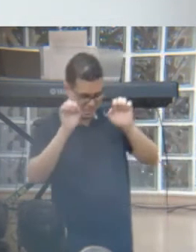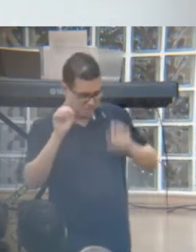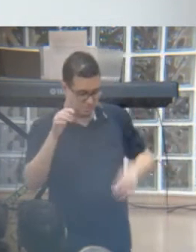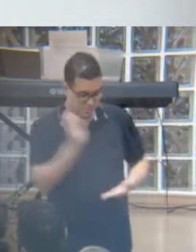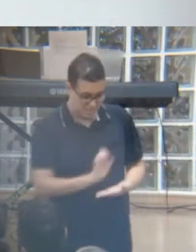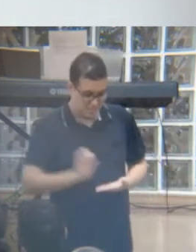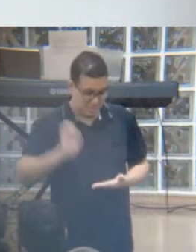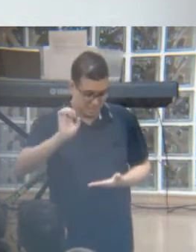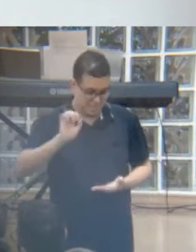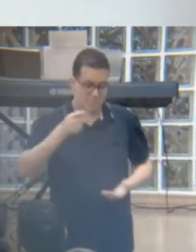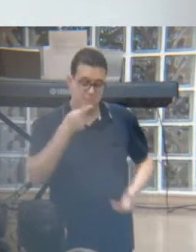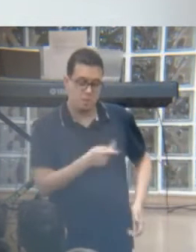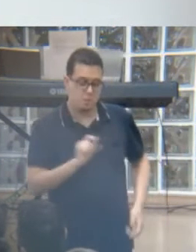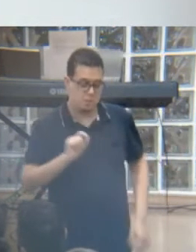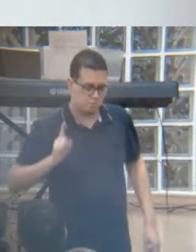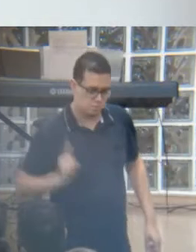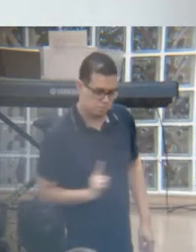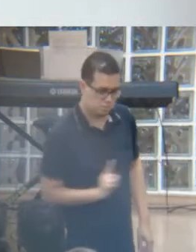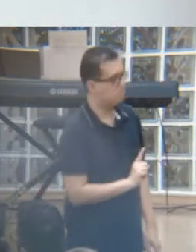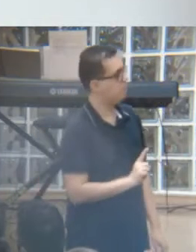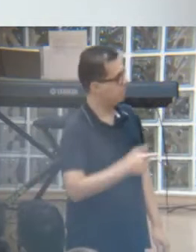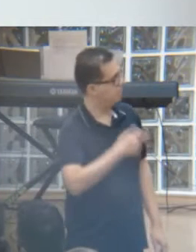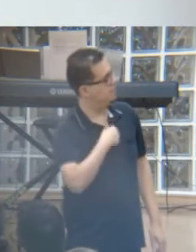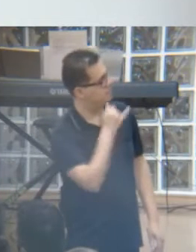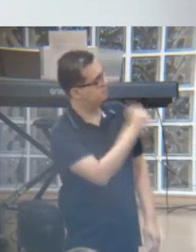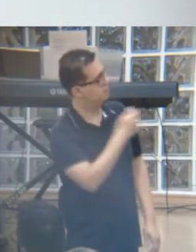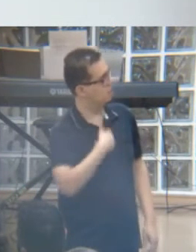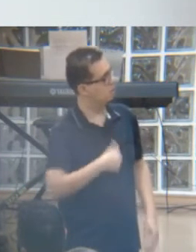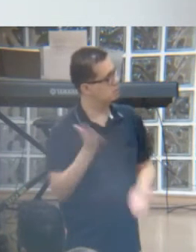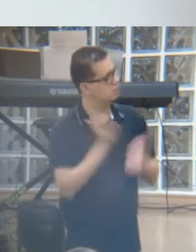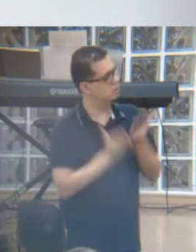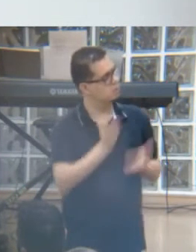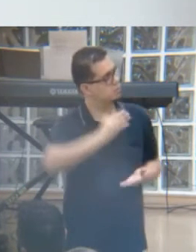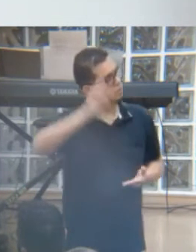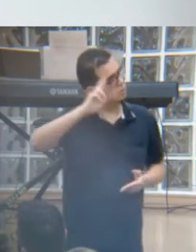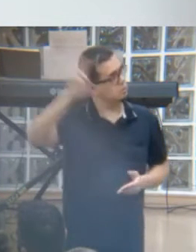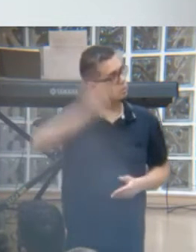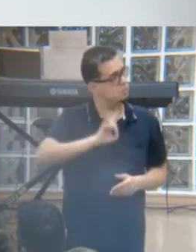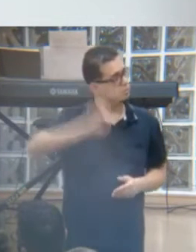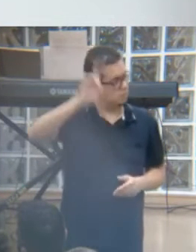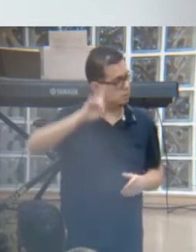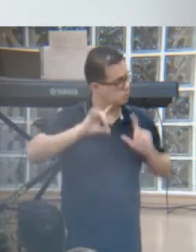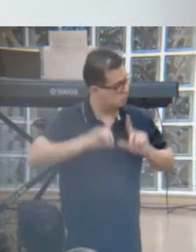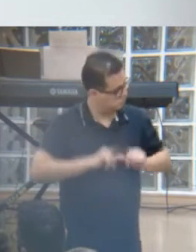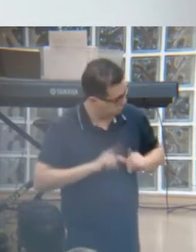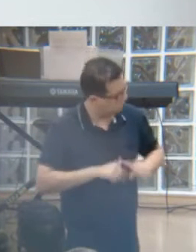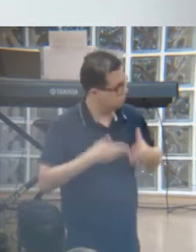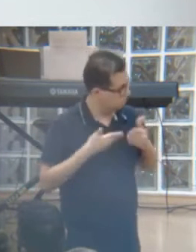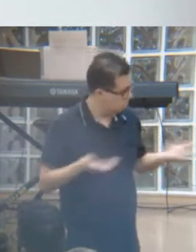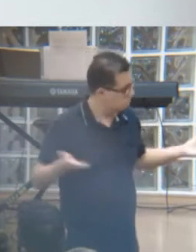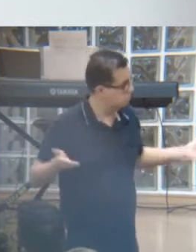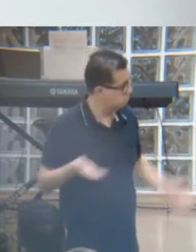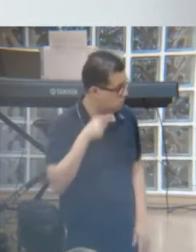Deus vivo, o Senhor Yahvé, o Deus de Israel, o Deus com quem vocês